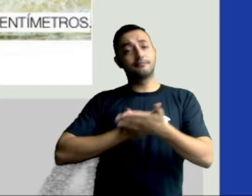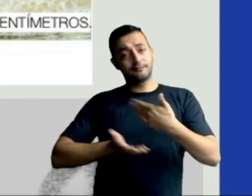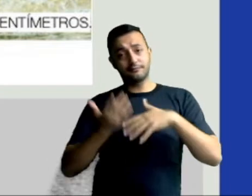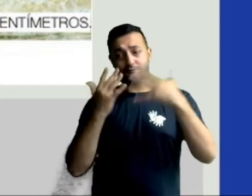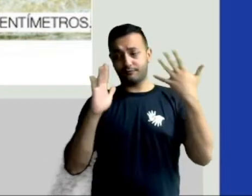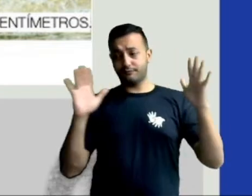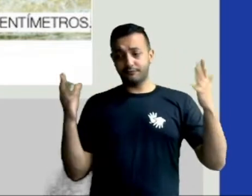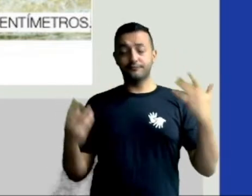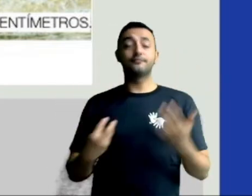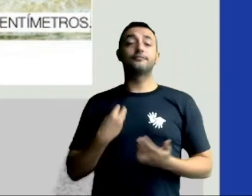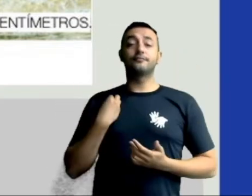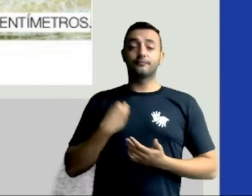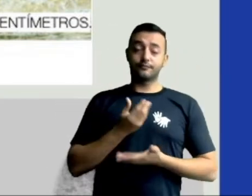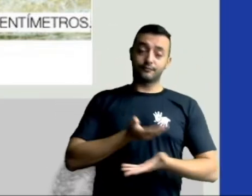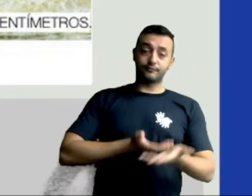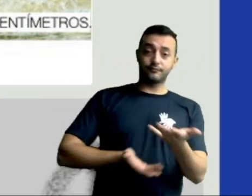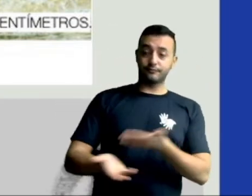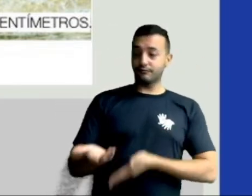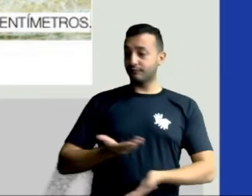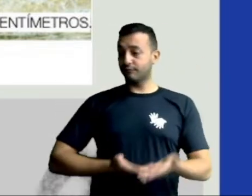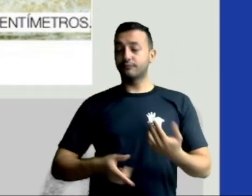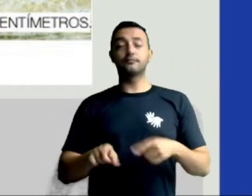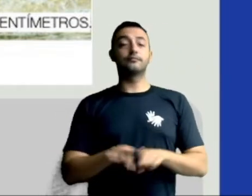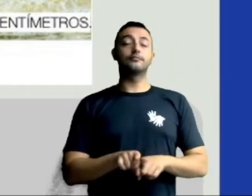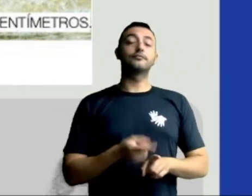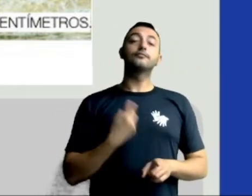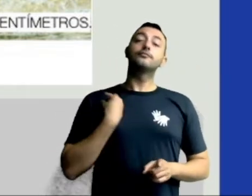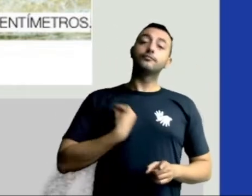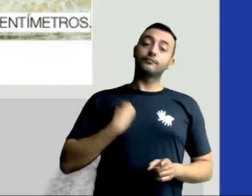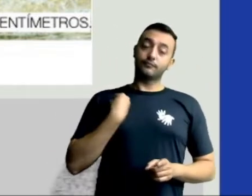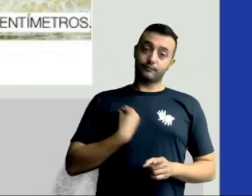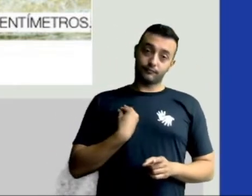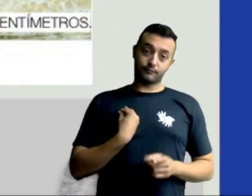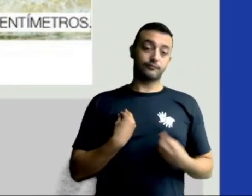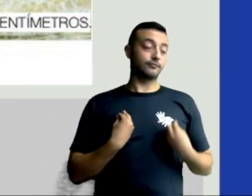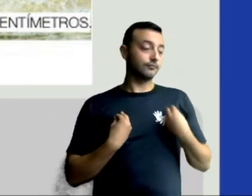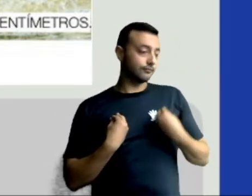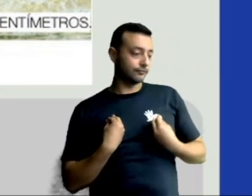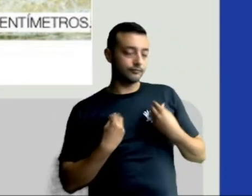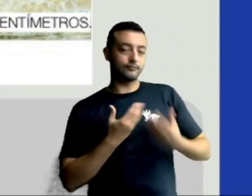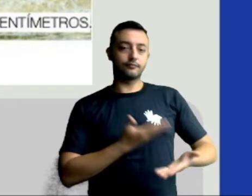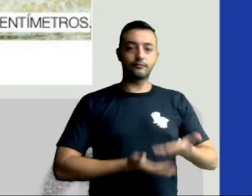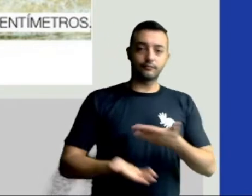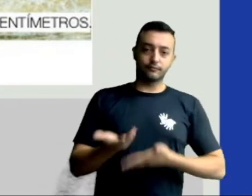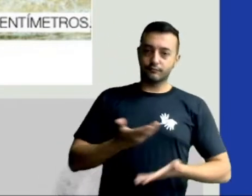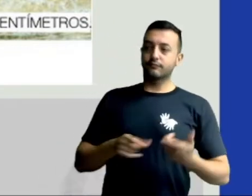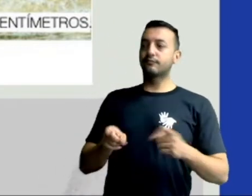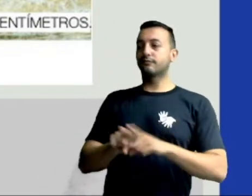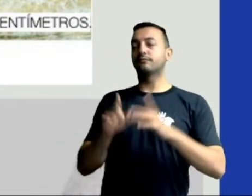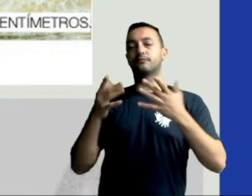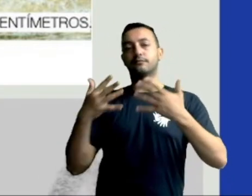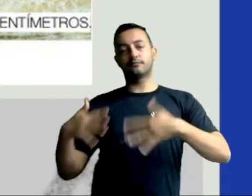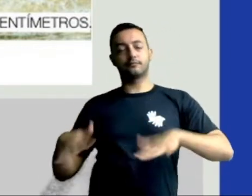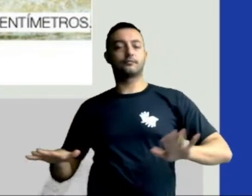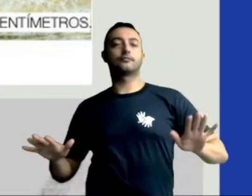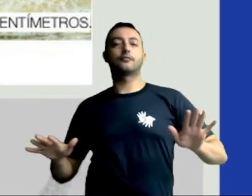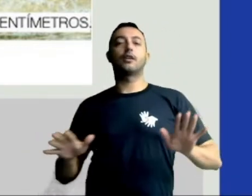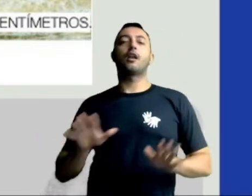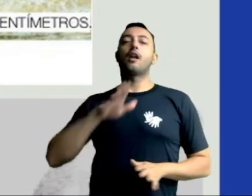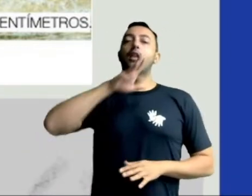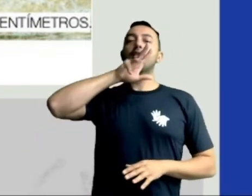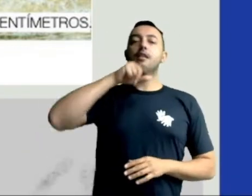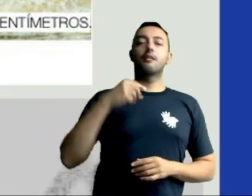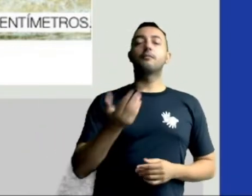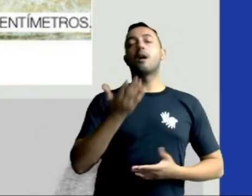se relacionam entre si também. Ser vivo com ser vivo, não só com os componentes naturais. Os animais